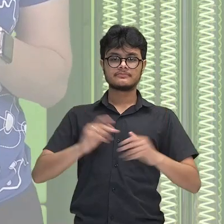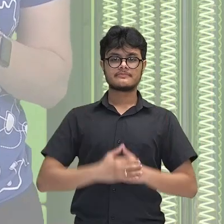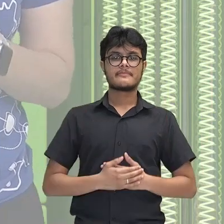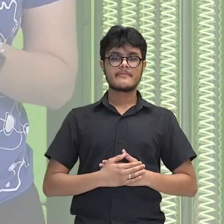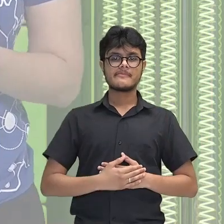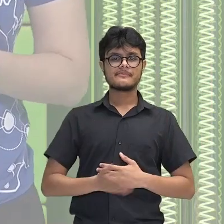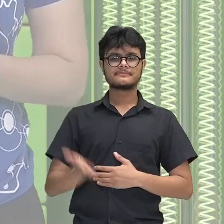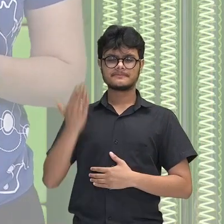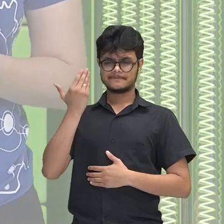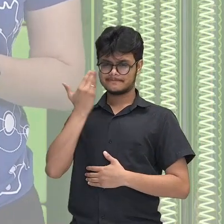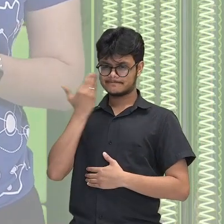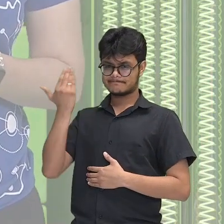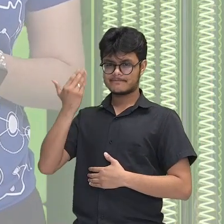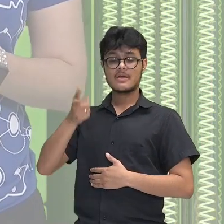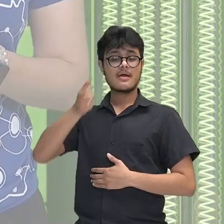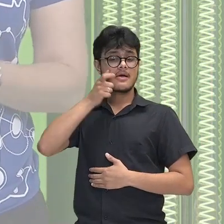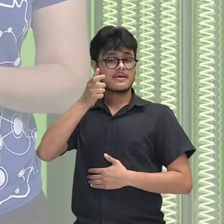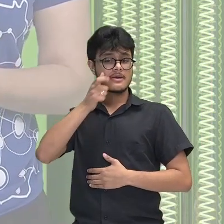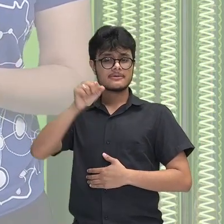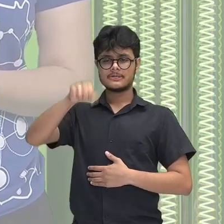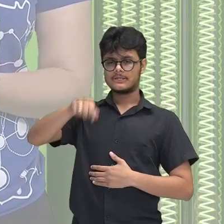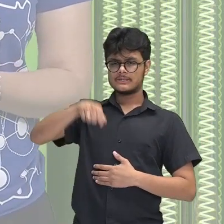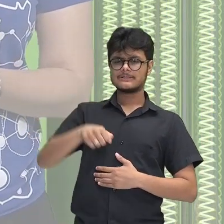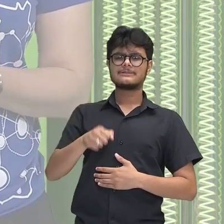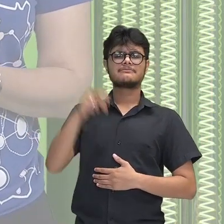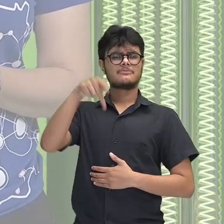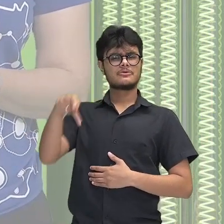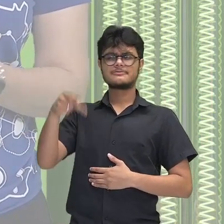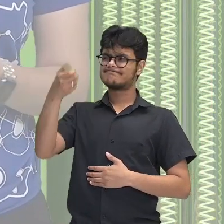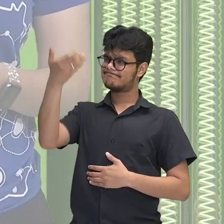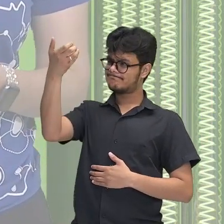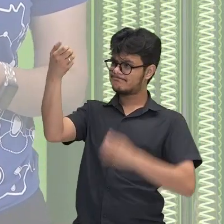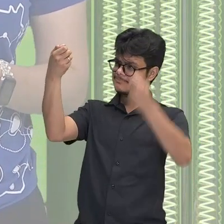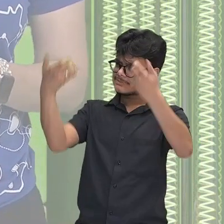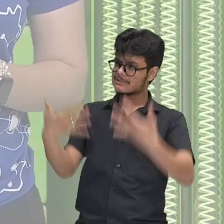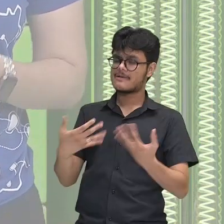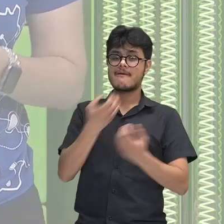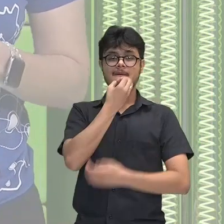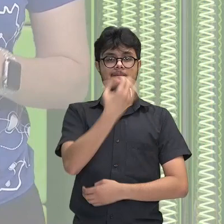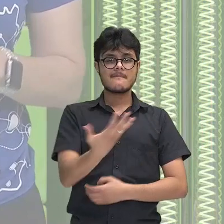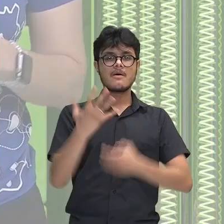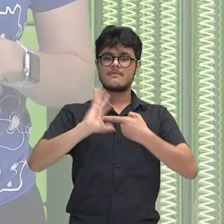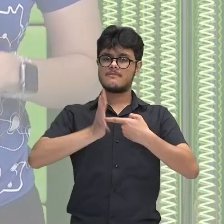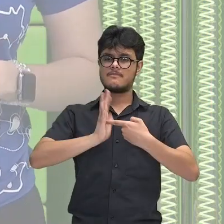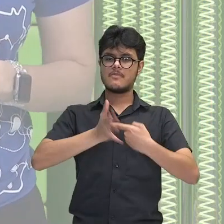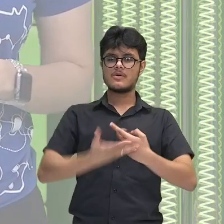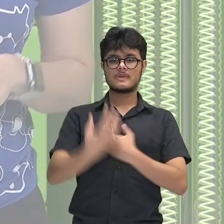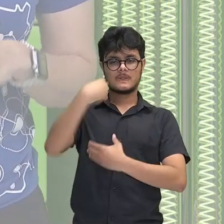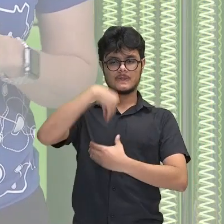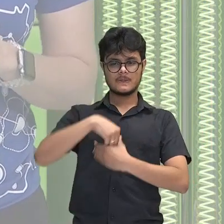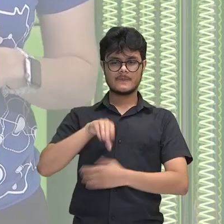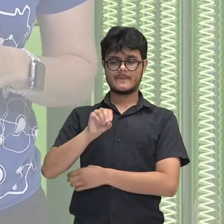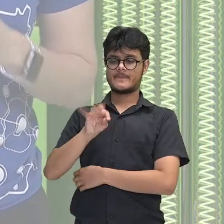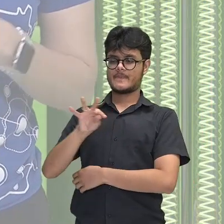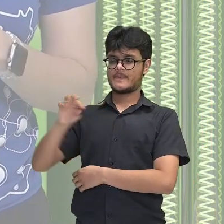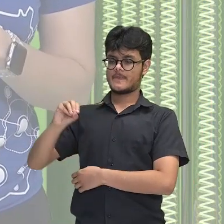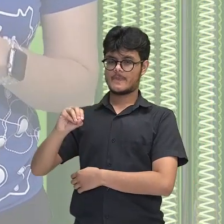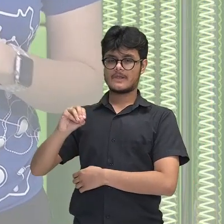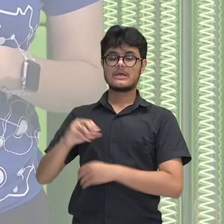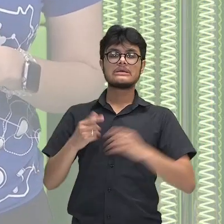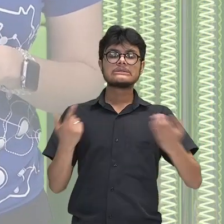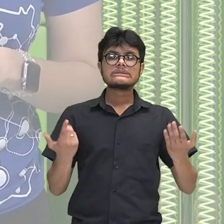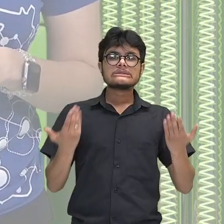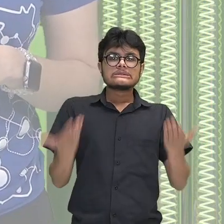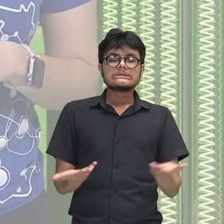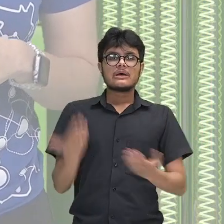vocês viram, né, como o professor William muito bem explicou para vocês o funcionamento do ciclo de Otto. Lembrando que este